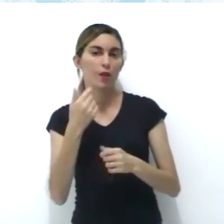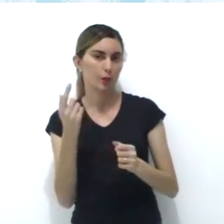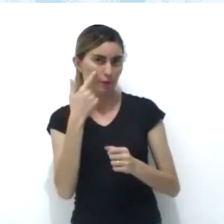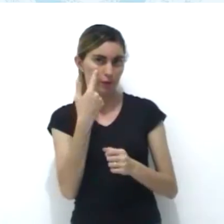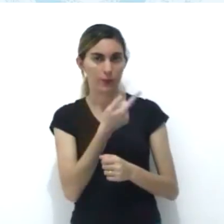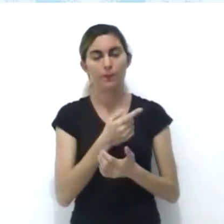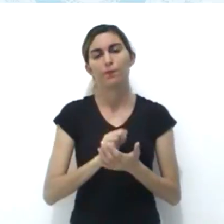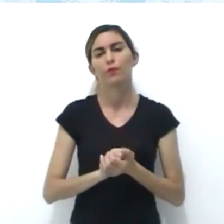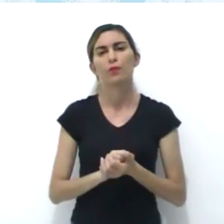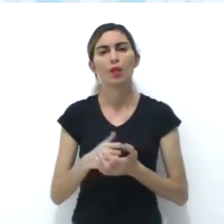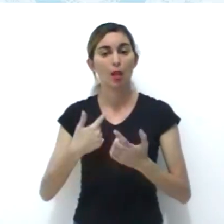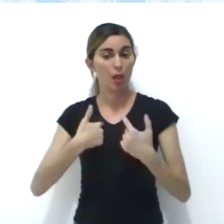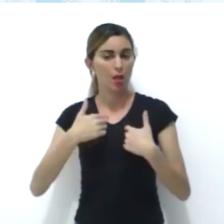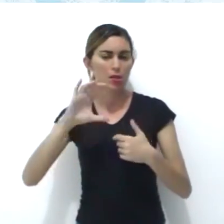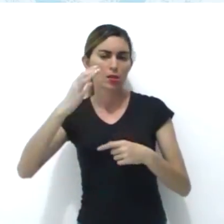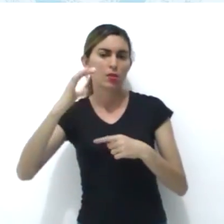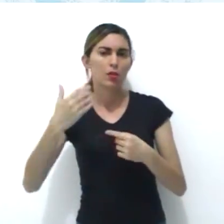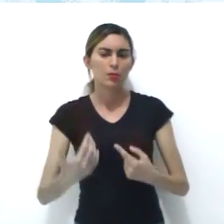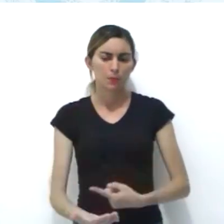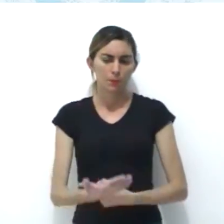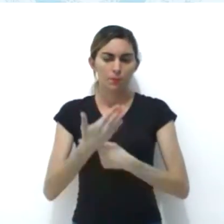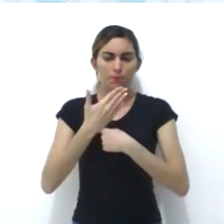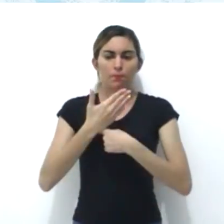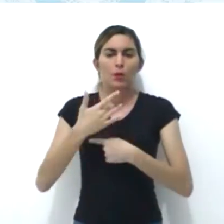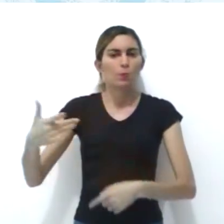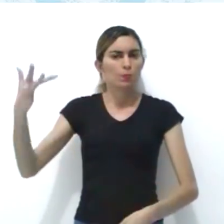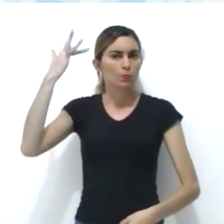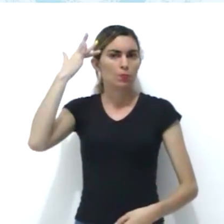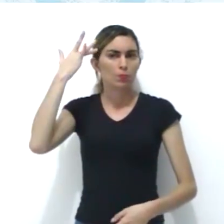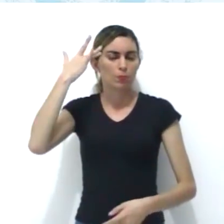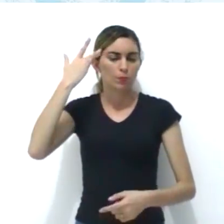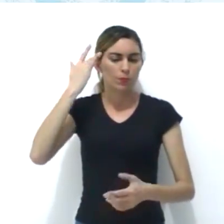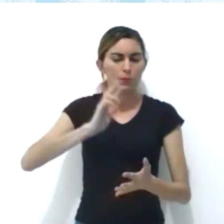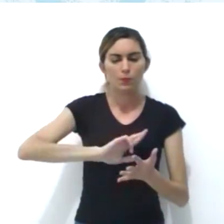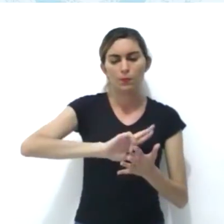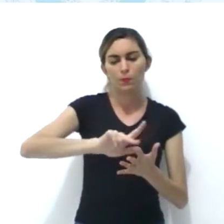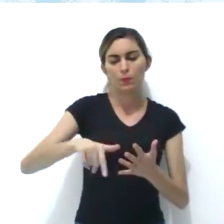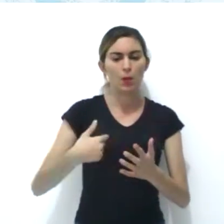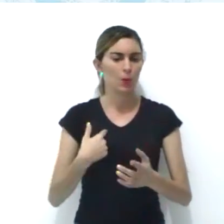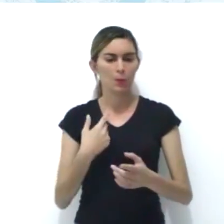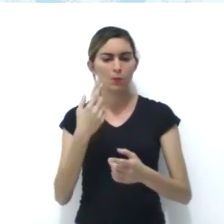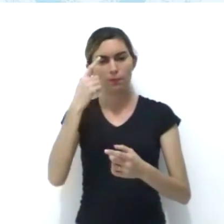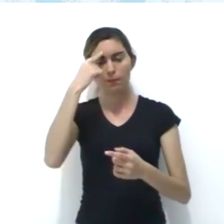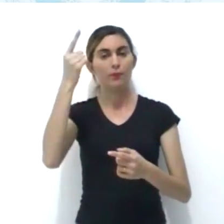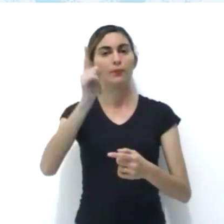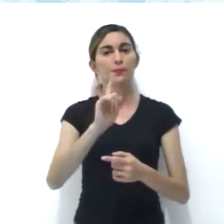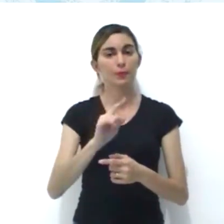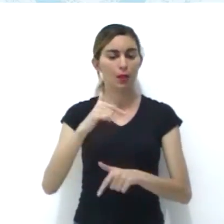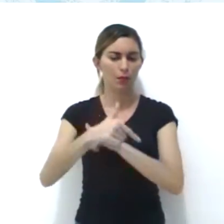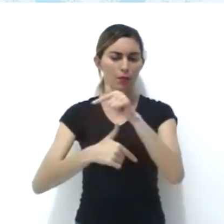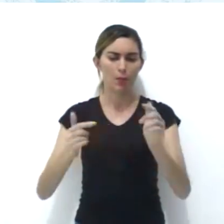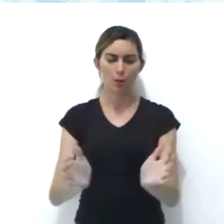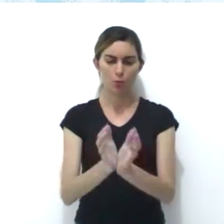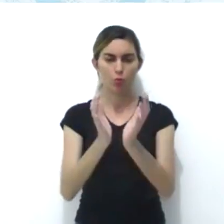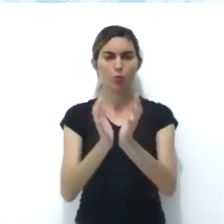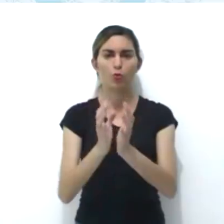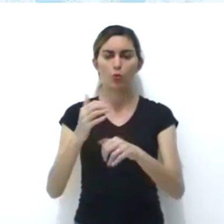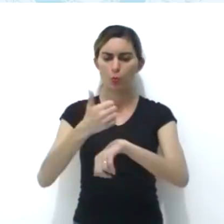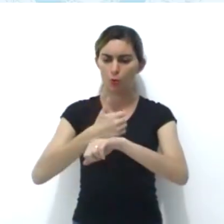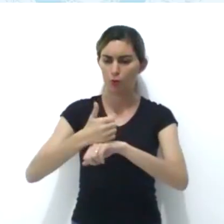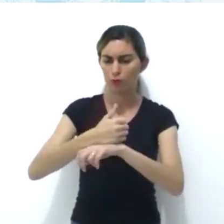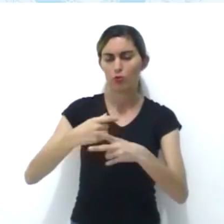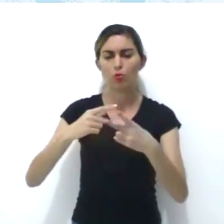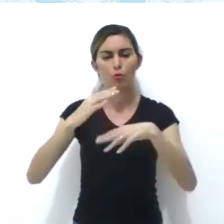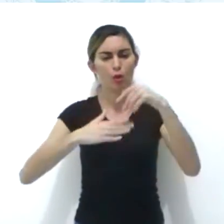aí, acompanha comigo na tela. A ciência me amadureceu em vários sentidos que eu não imaginaria. Trabalhar em